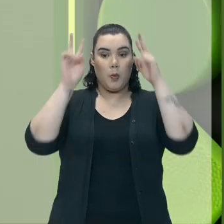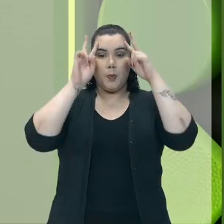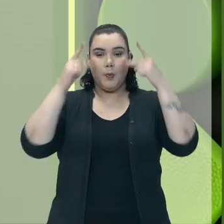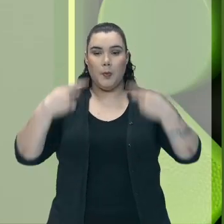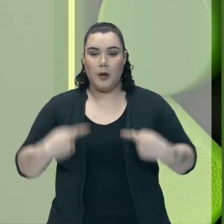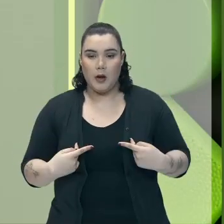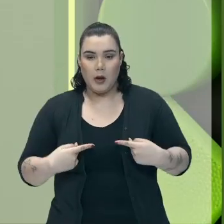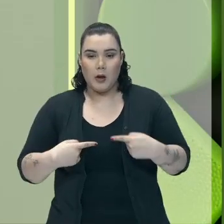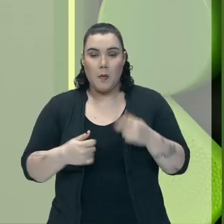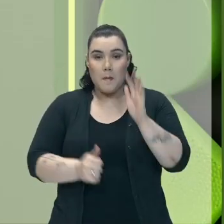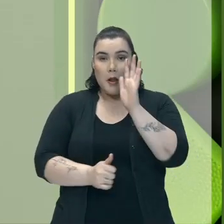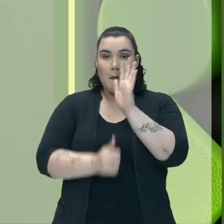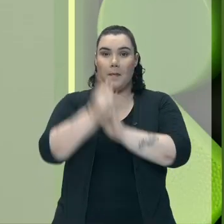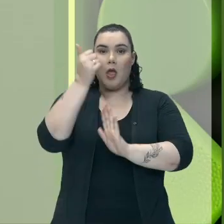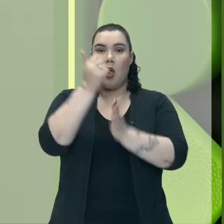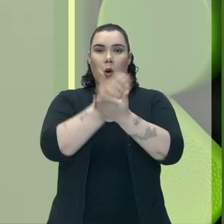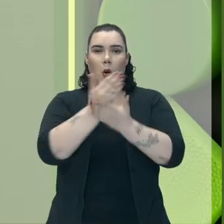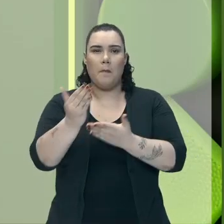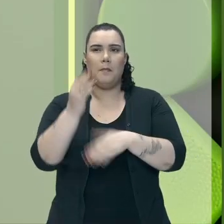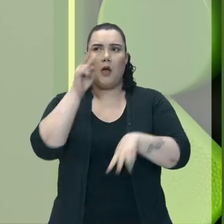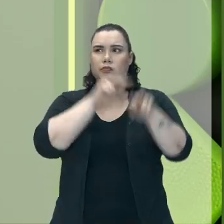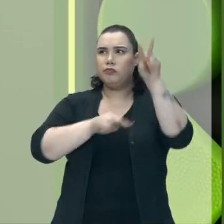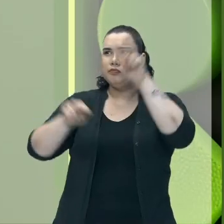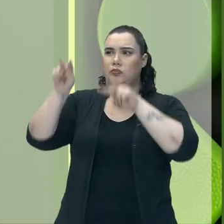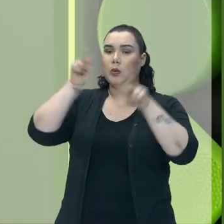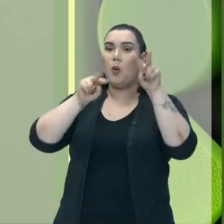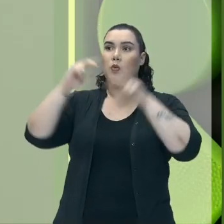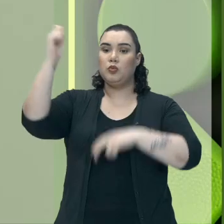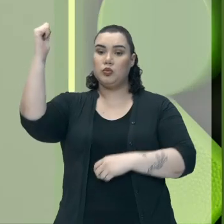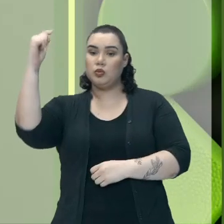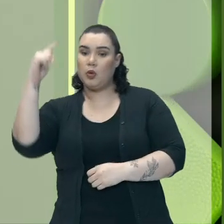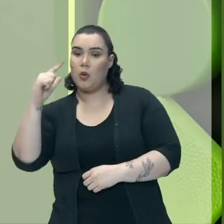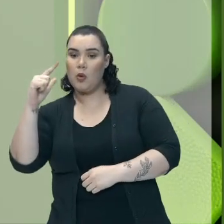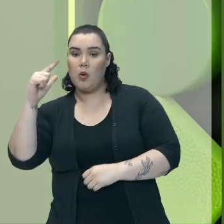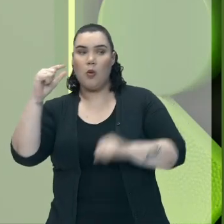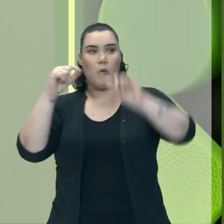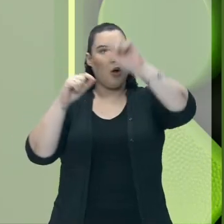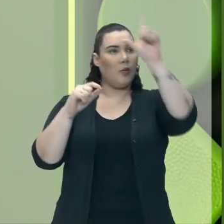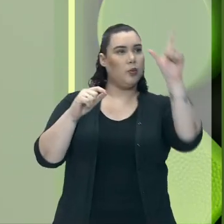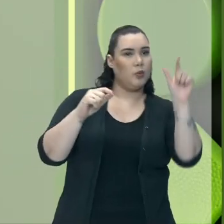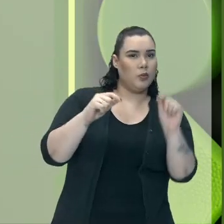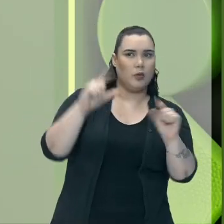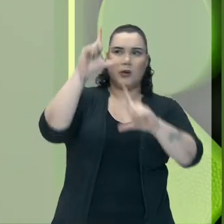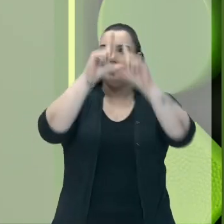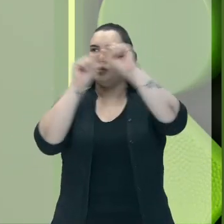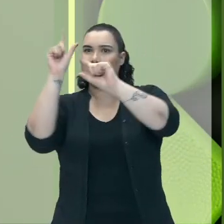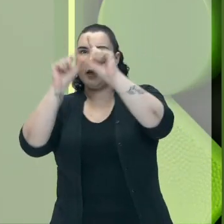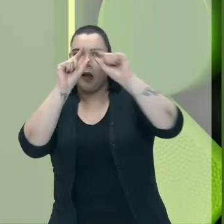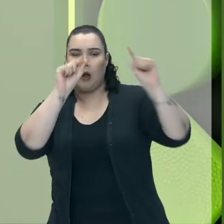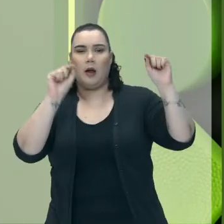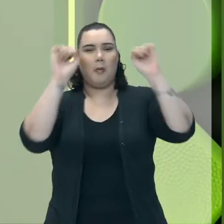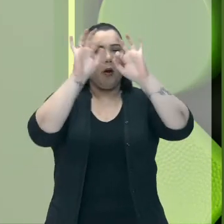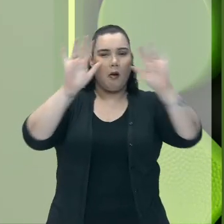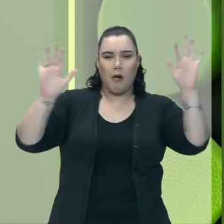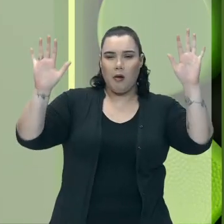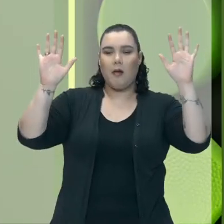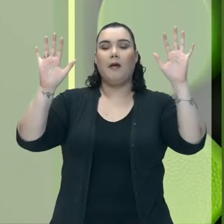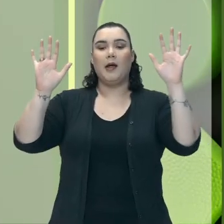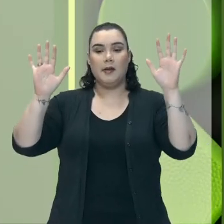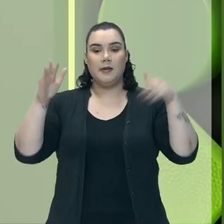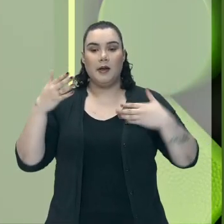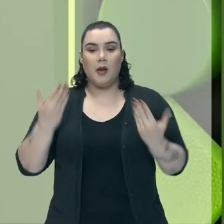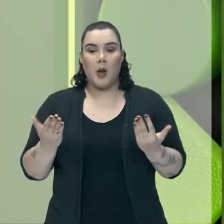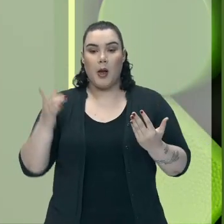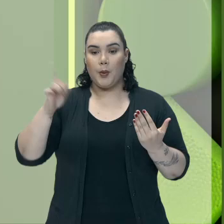do céu, né? Do Sol, da Lua, das estrelas. Isso aí era